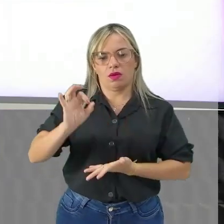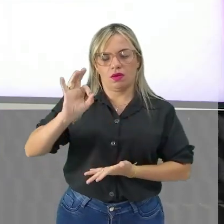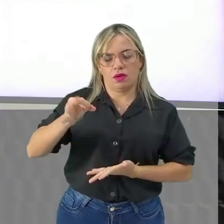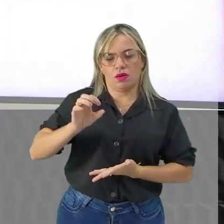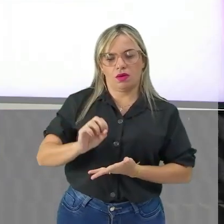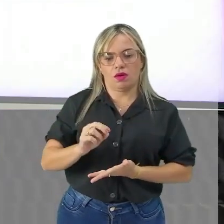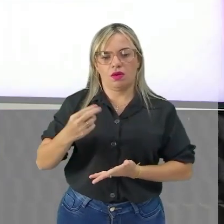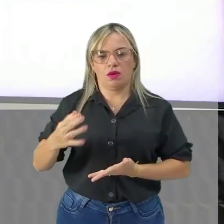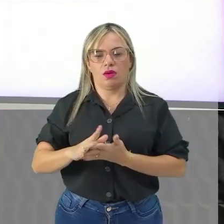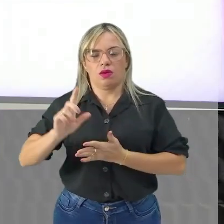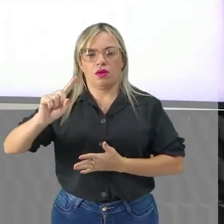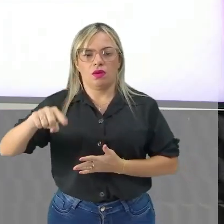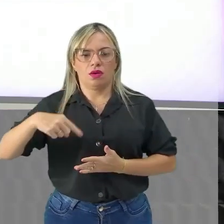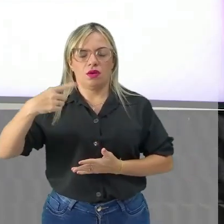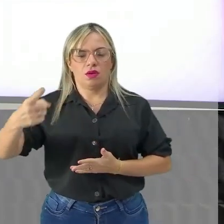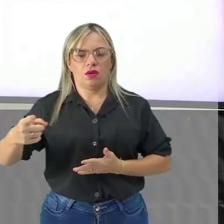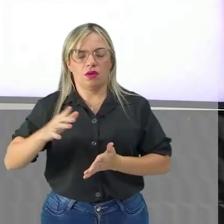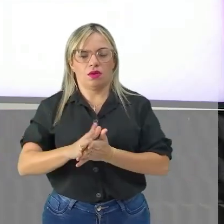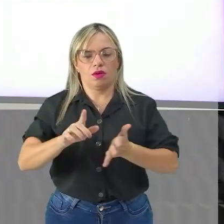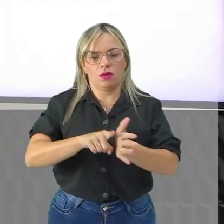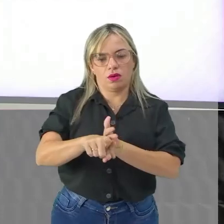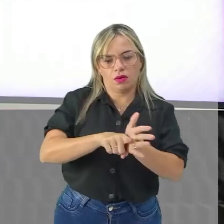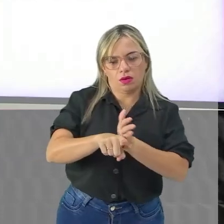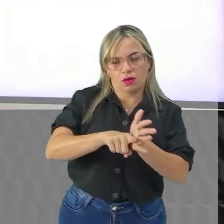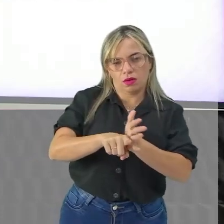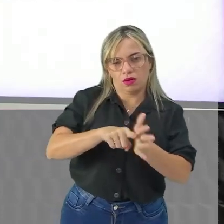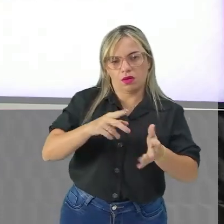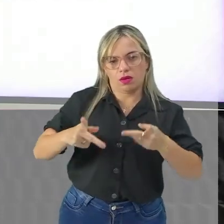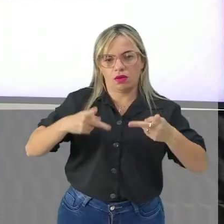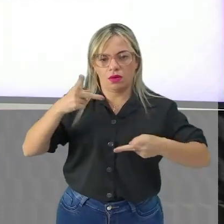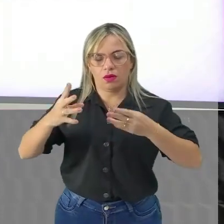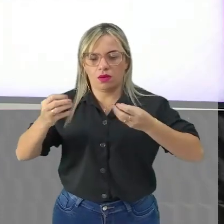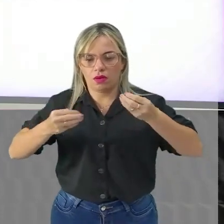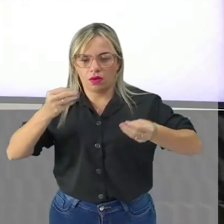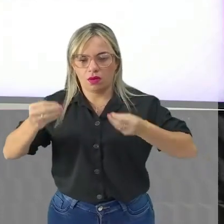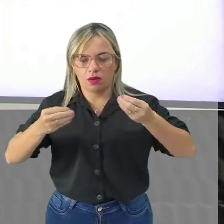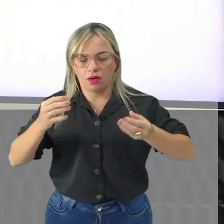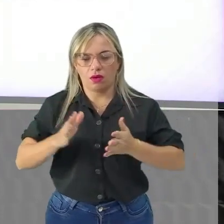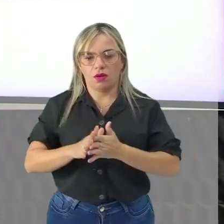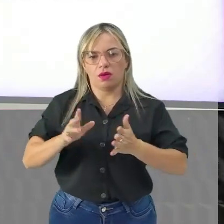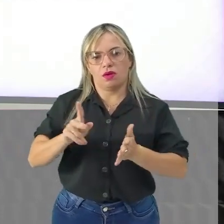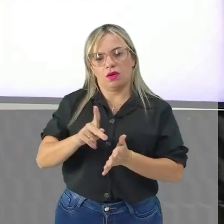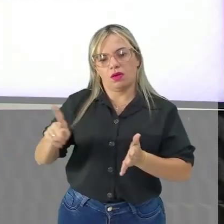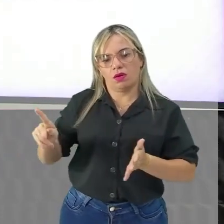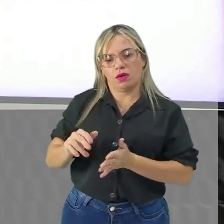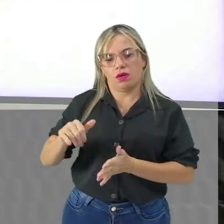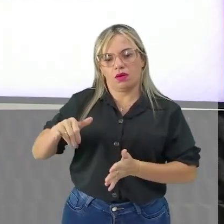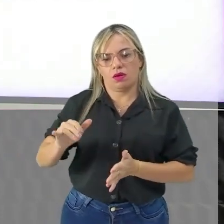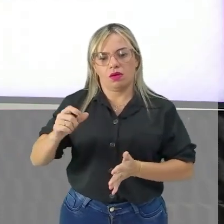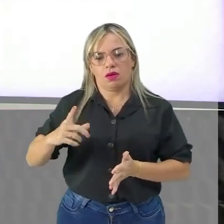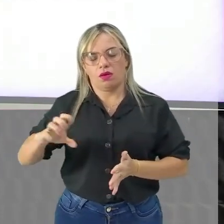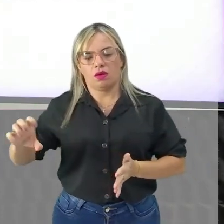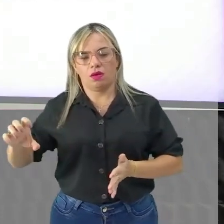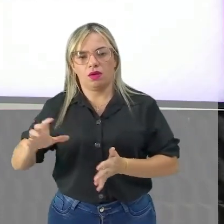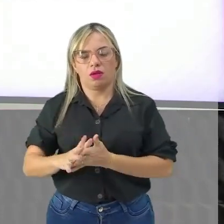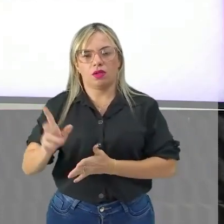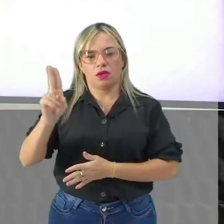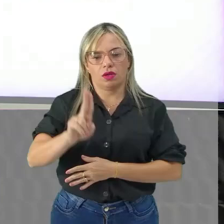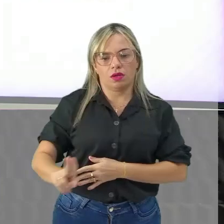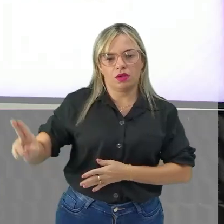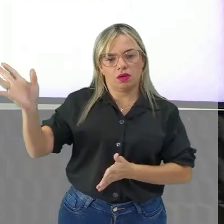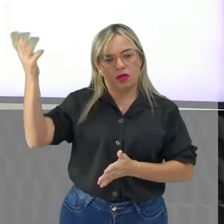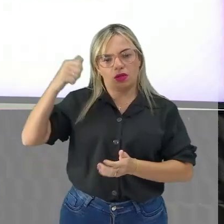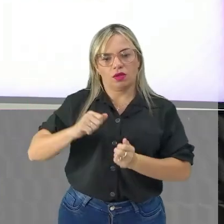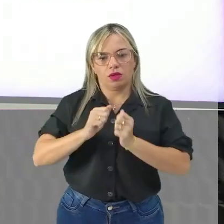vocês depois pesquisem, me contem depois como é que é. Não, professora, é Yale, né? Não sei como é. Então, vamos